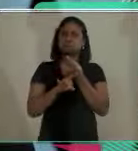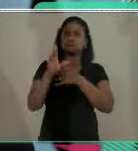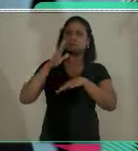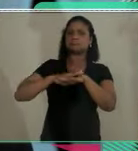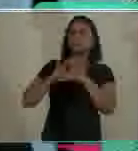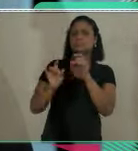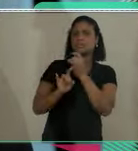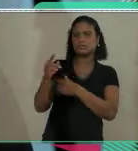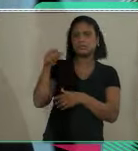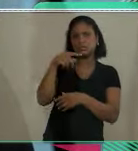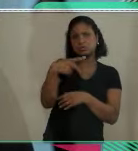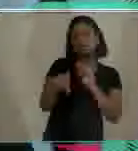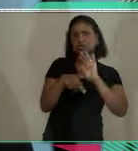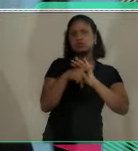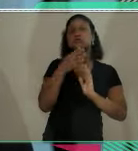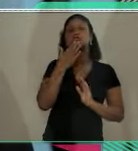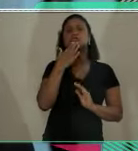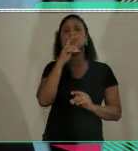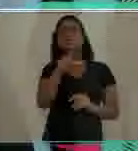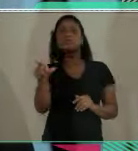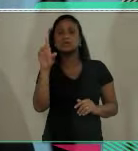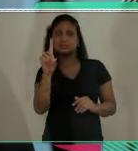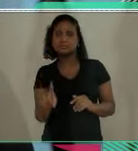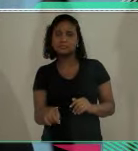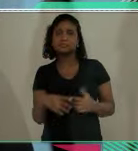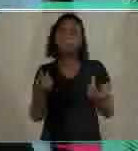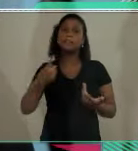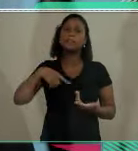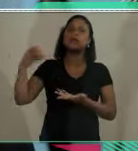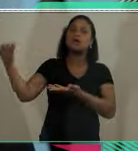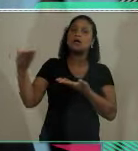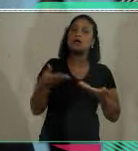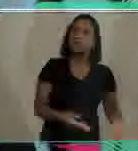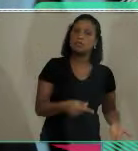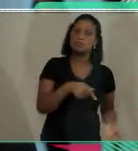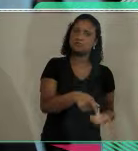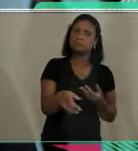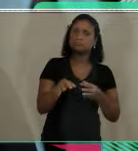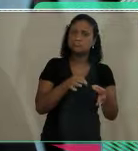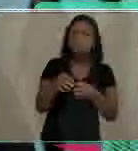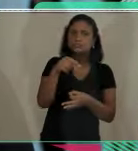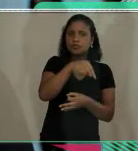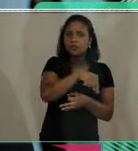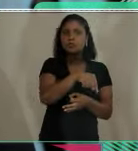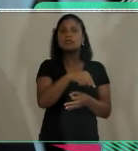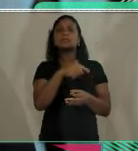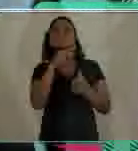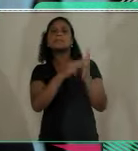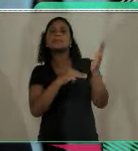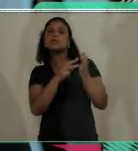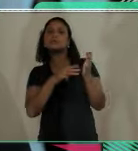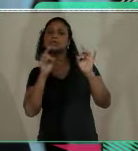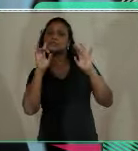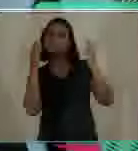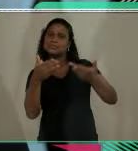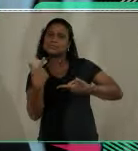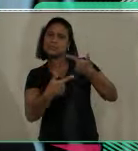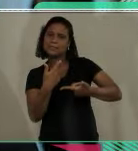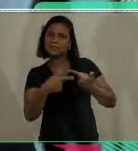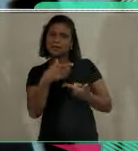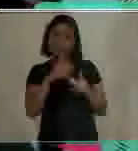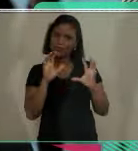independente do seu tipo de deficiência, nós recebemos aqui para poder desenvolver um método